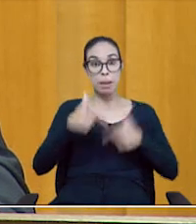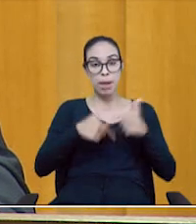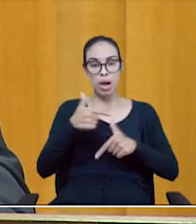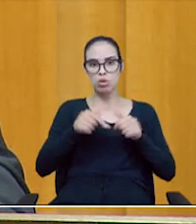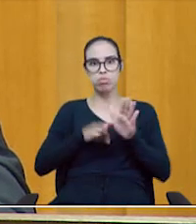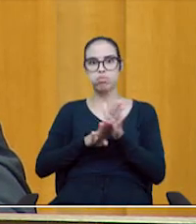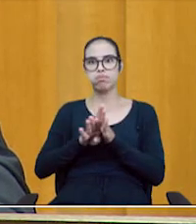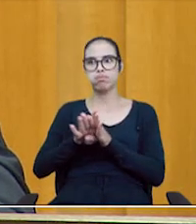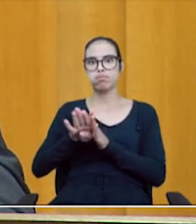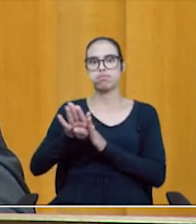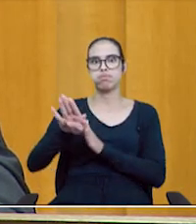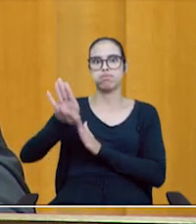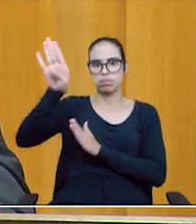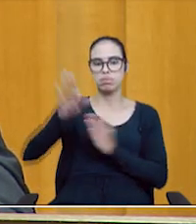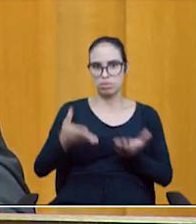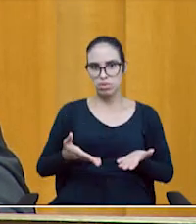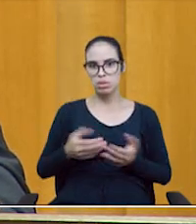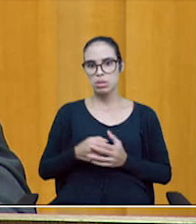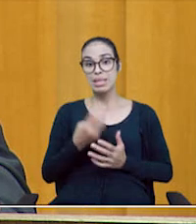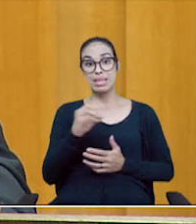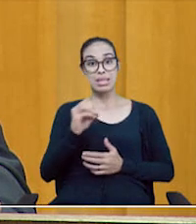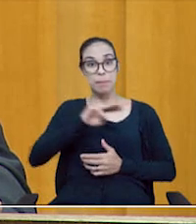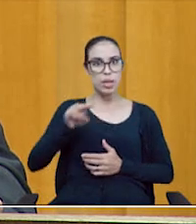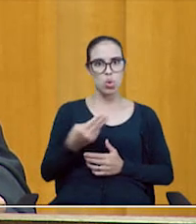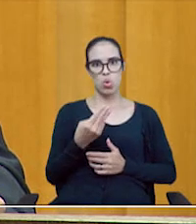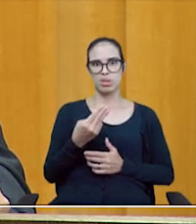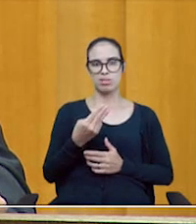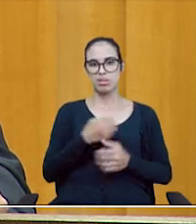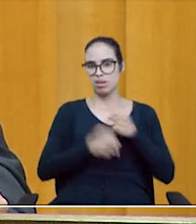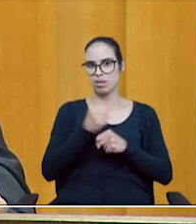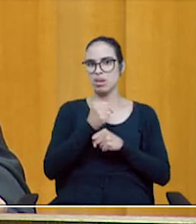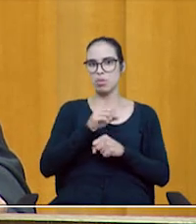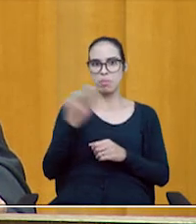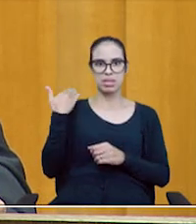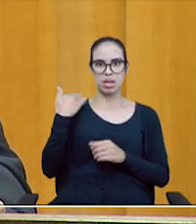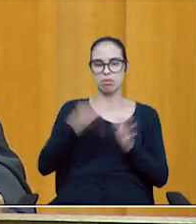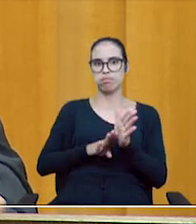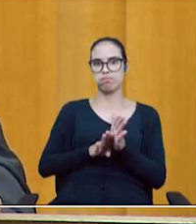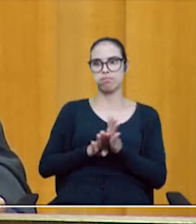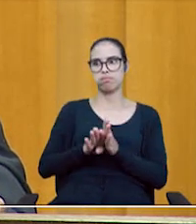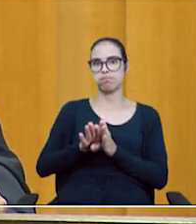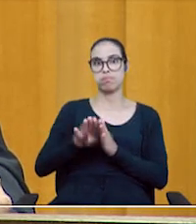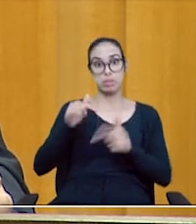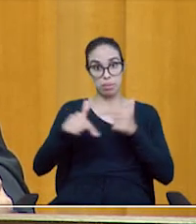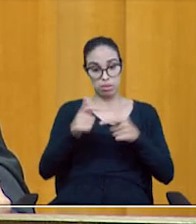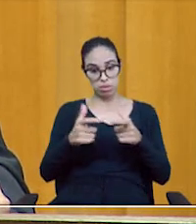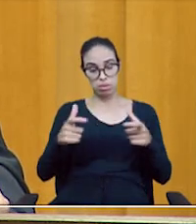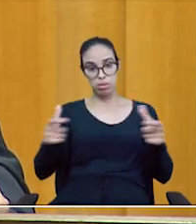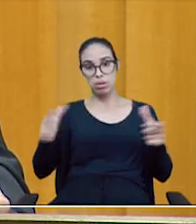ano passado, e uma reta quase ascendente, assustadoramente ascendente, e mais,